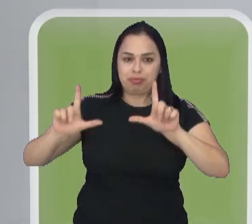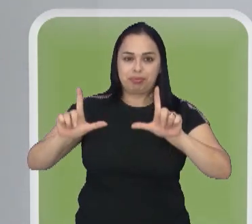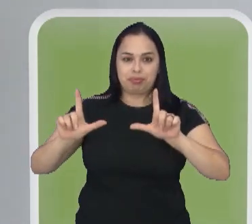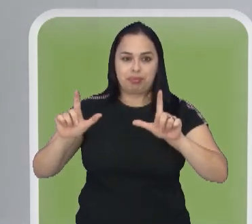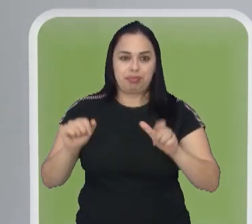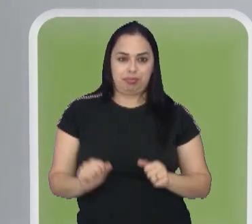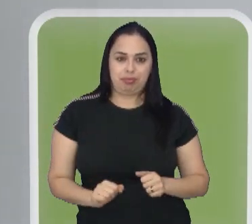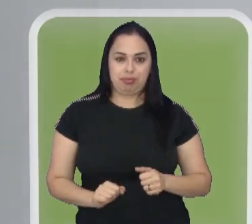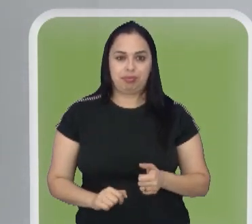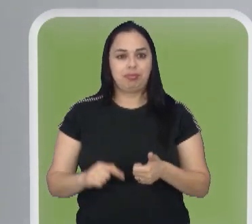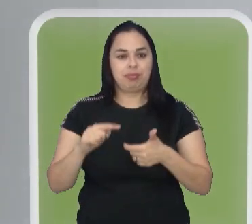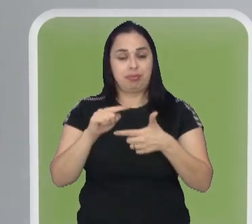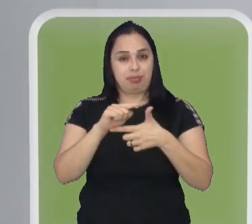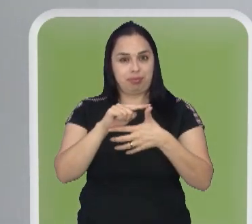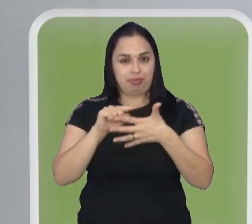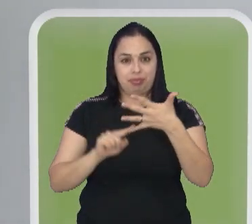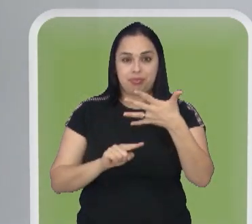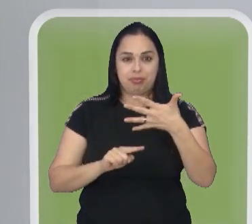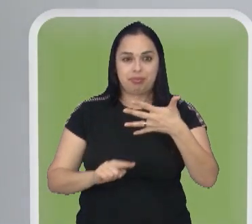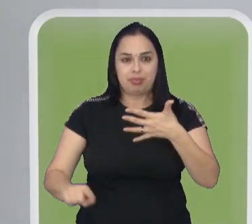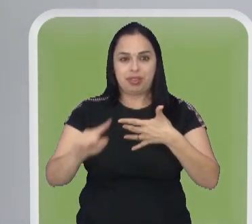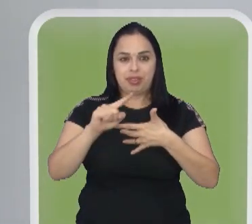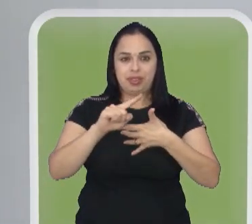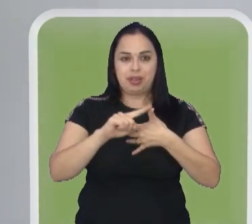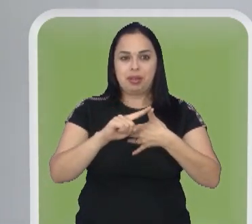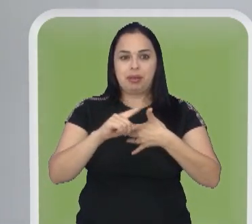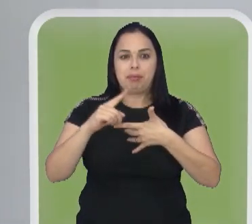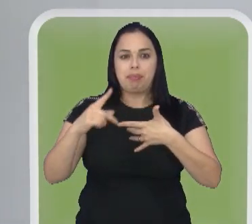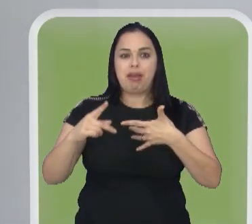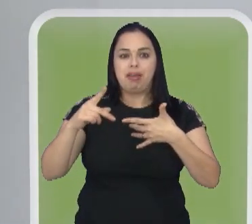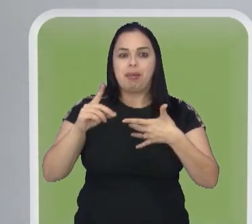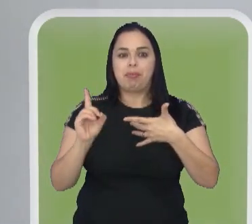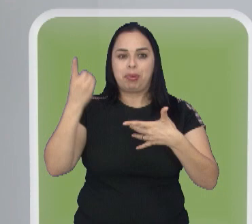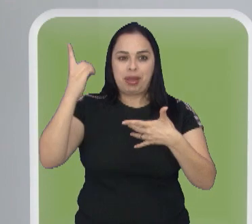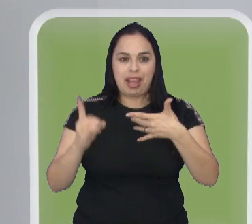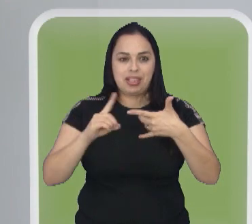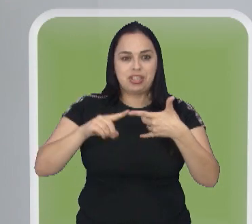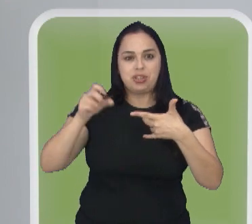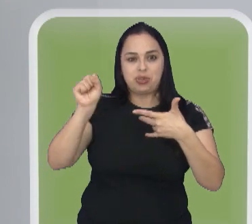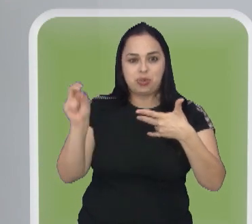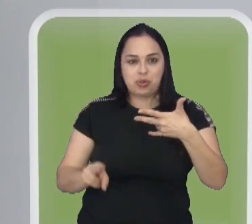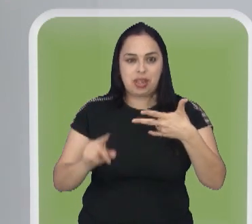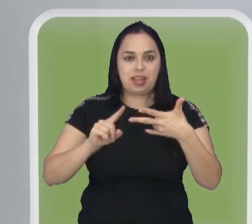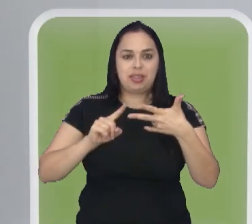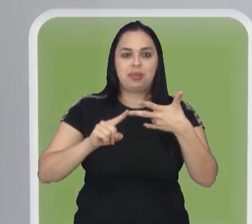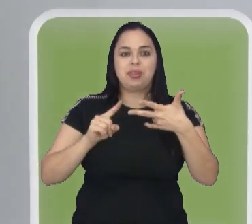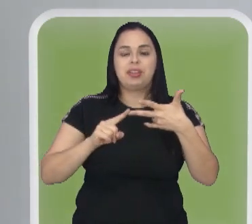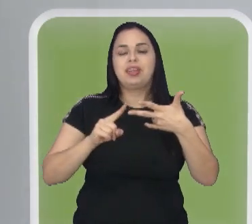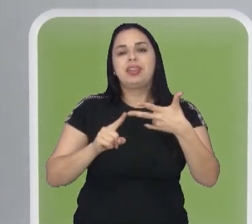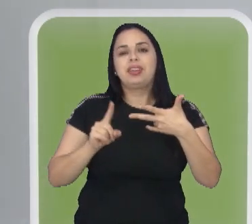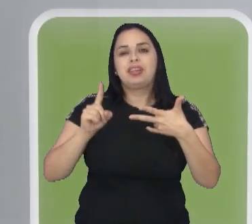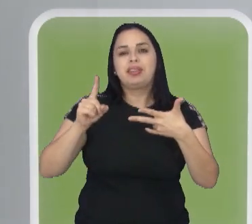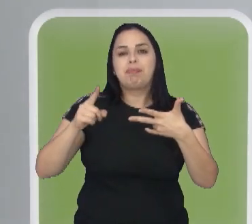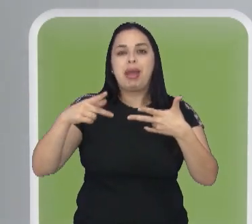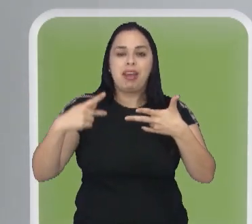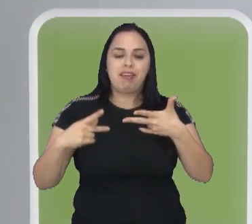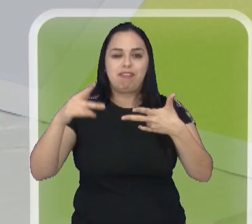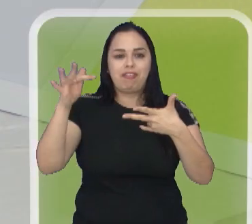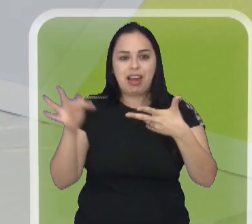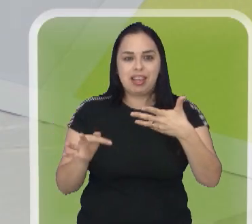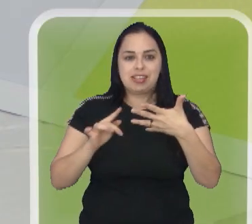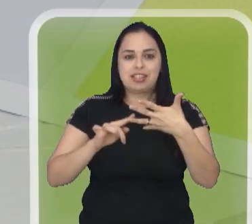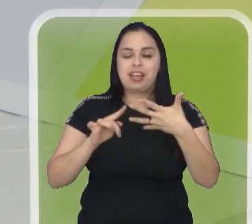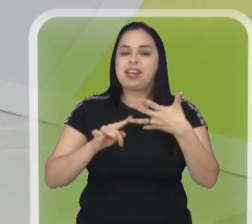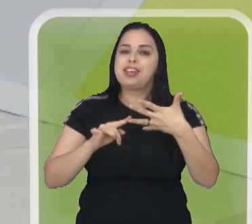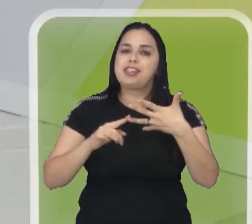favor, a classificação do grupo 3. Grêmio Prudente tem 8, União Suzano tem 7, Desportivo Brasil tem 7, São José tem 5, é a lanterna do